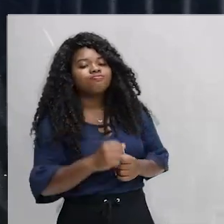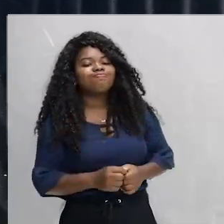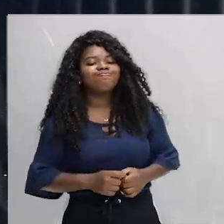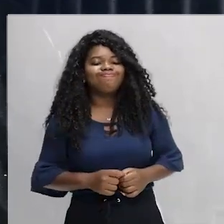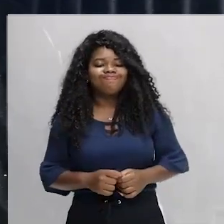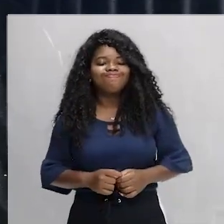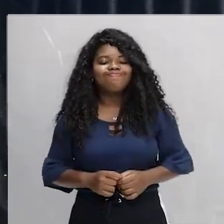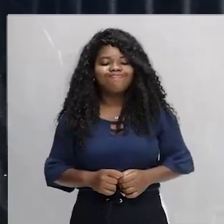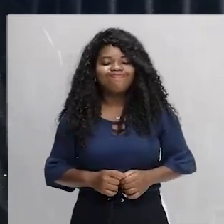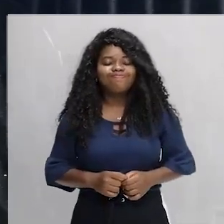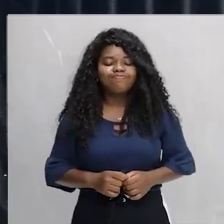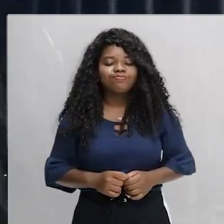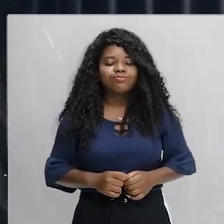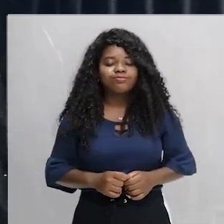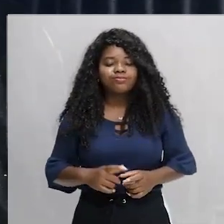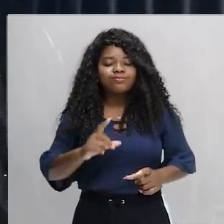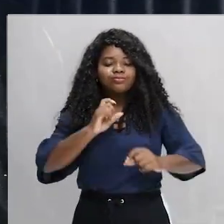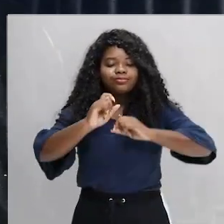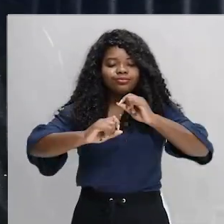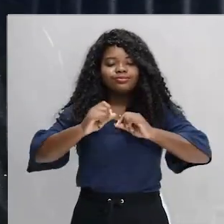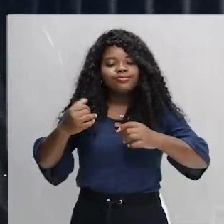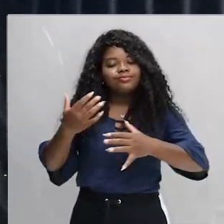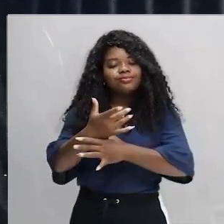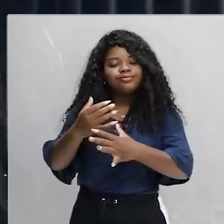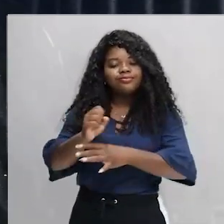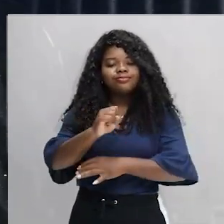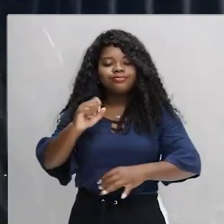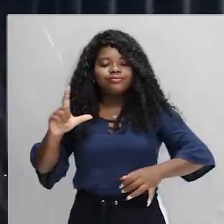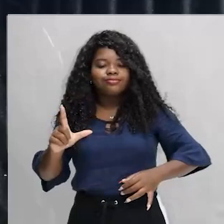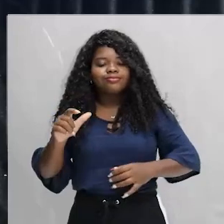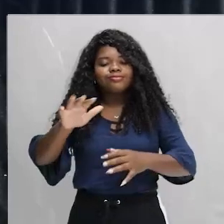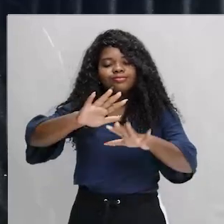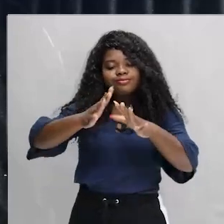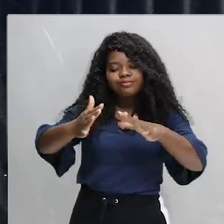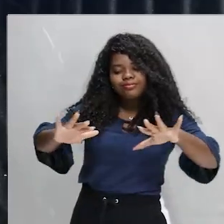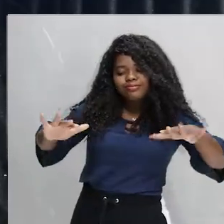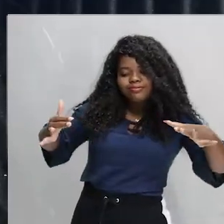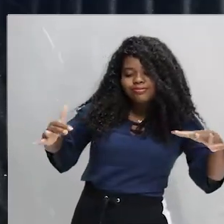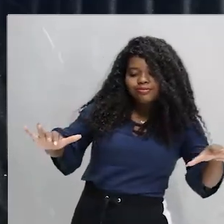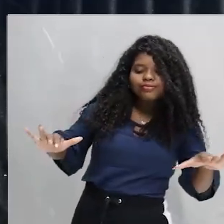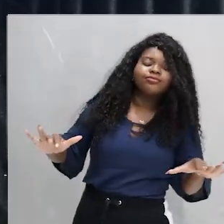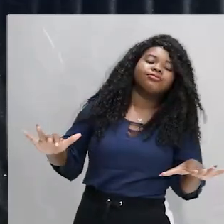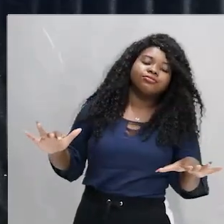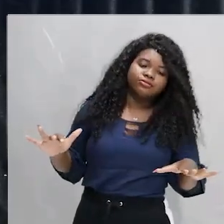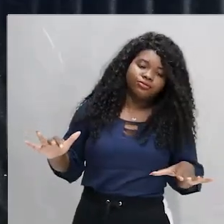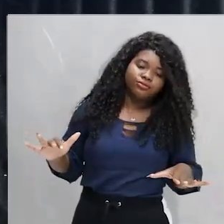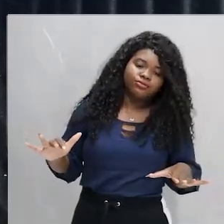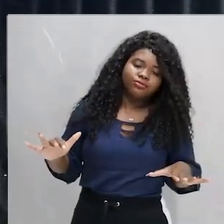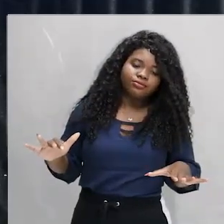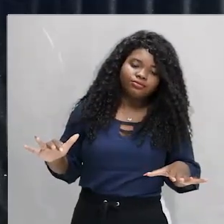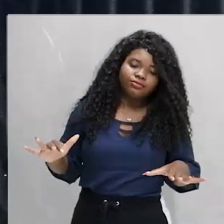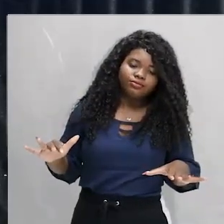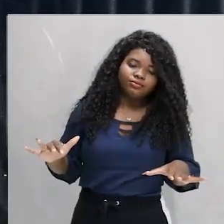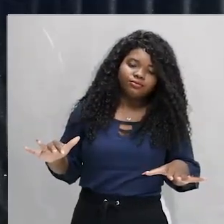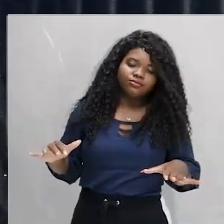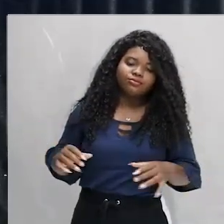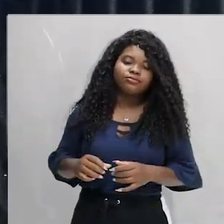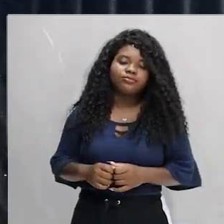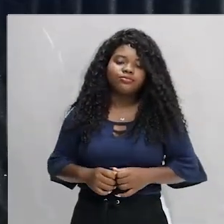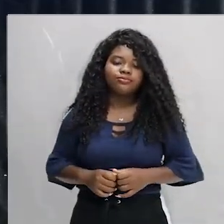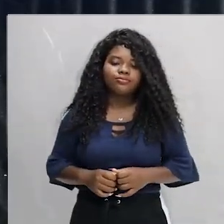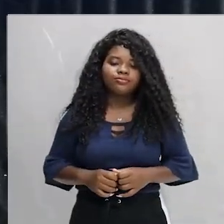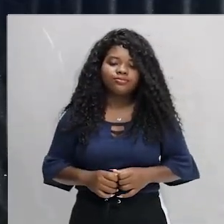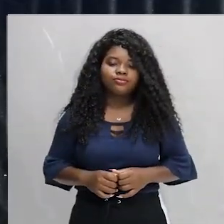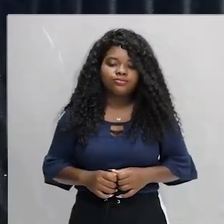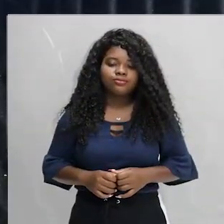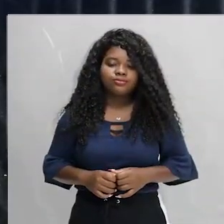fachada de um pedaço da cidade de São Luís, tem mar, tá? Dá para ver a região aqui.